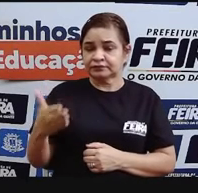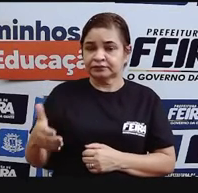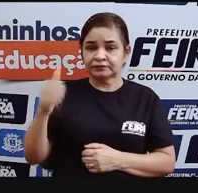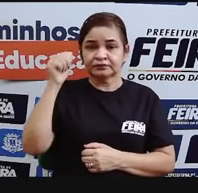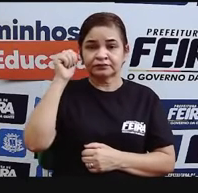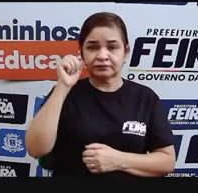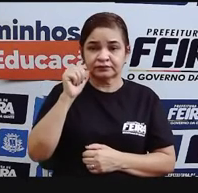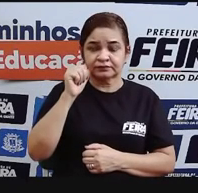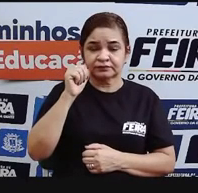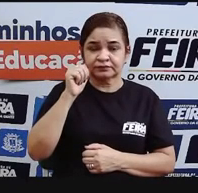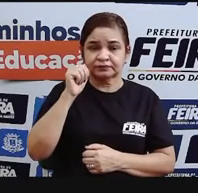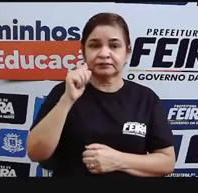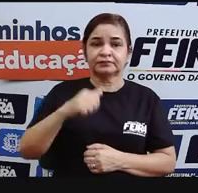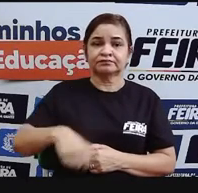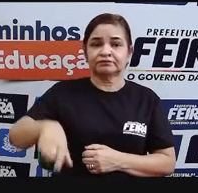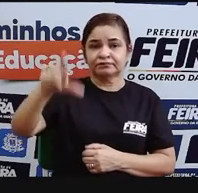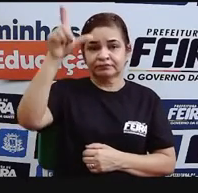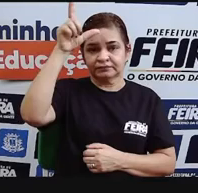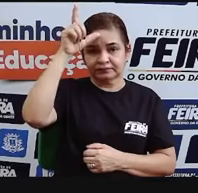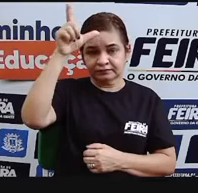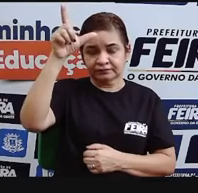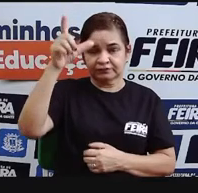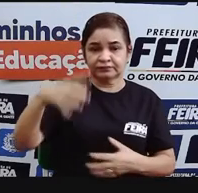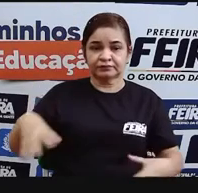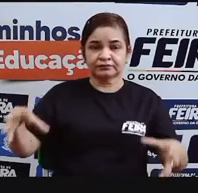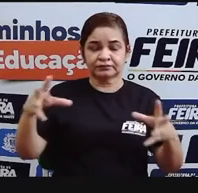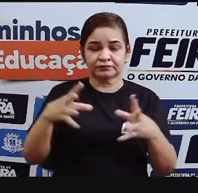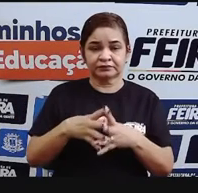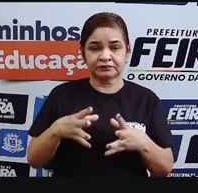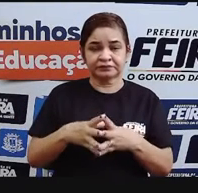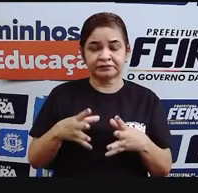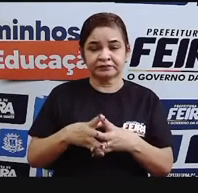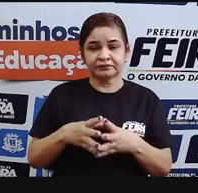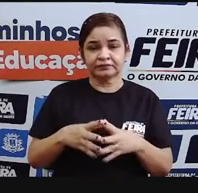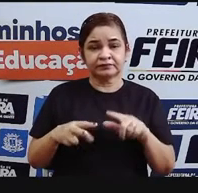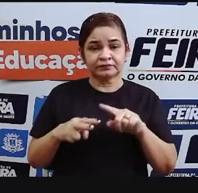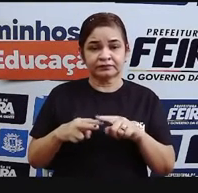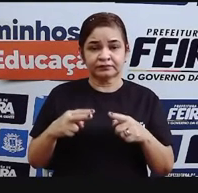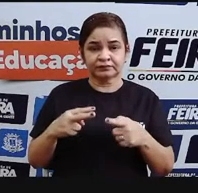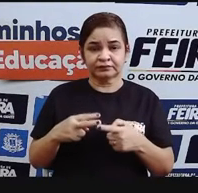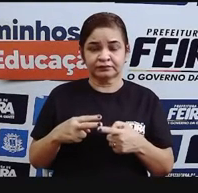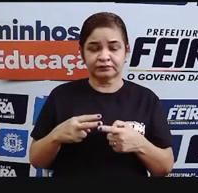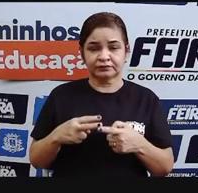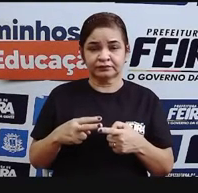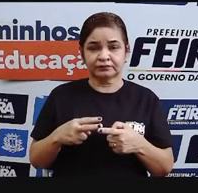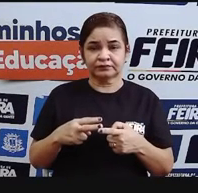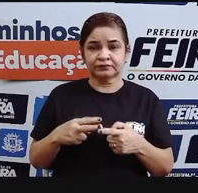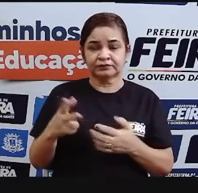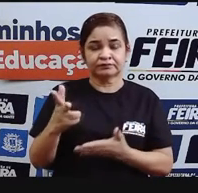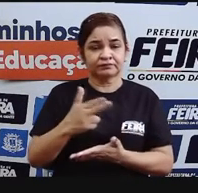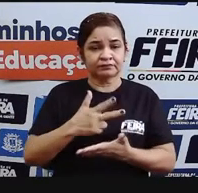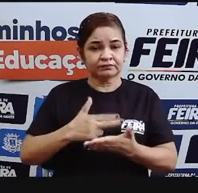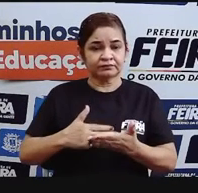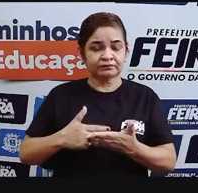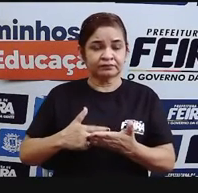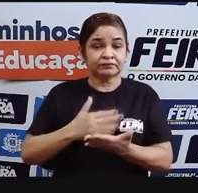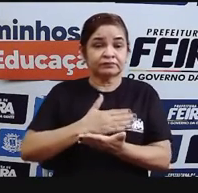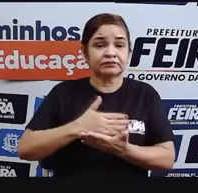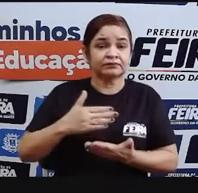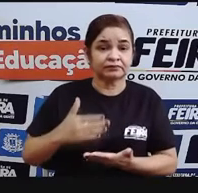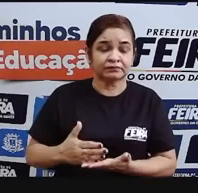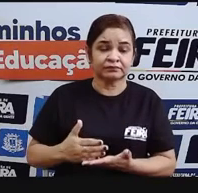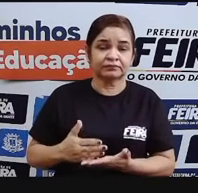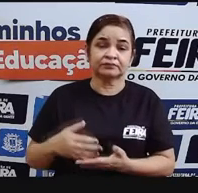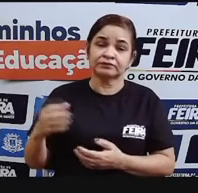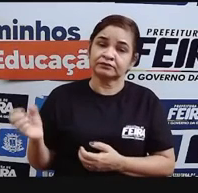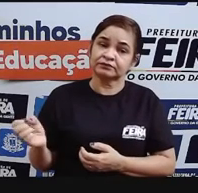das líderes desses movimentos, né? Todas duas, então, aí são pintoras e precursoras de uma nova forma